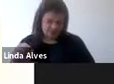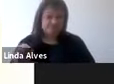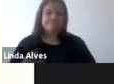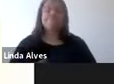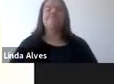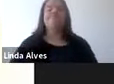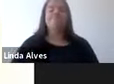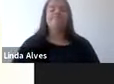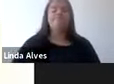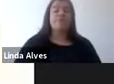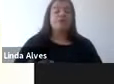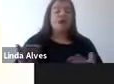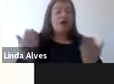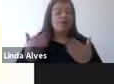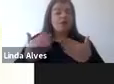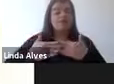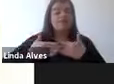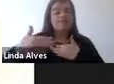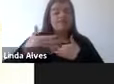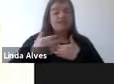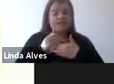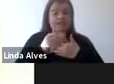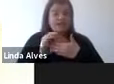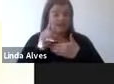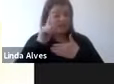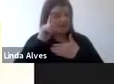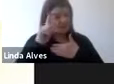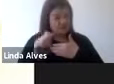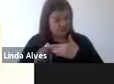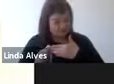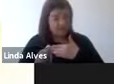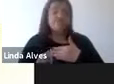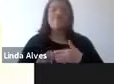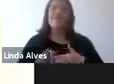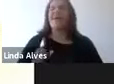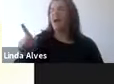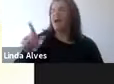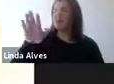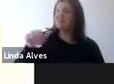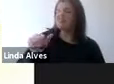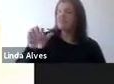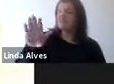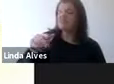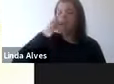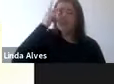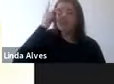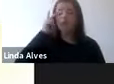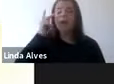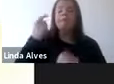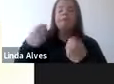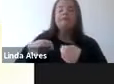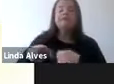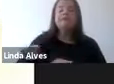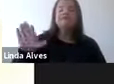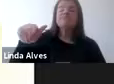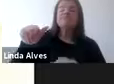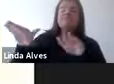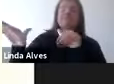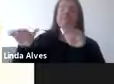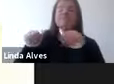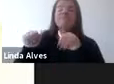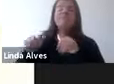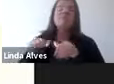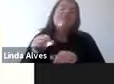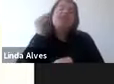10.470 para mais 60 dias, né? Então, era uma forma mais fácil, chama quando quer, quando precisa, e vai tocando